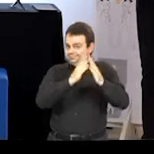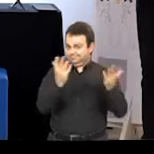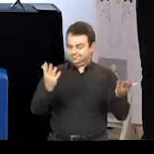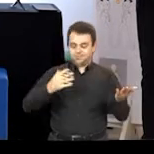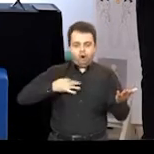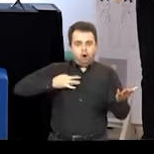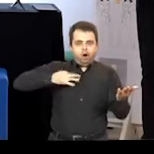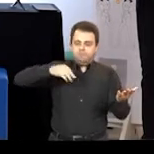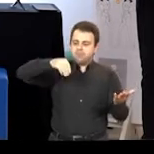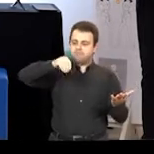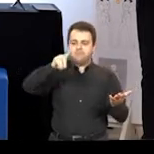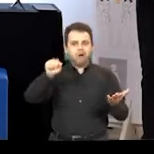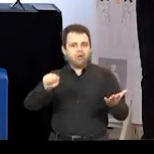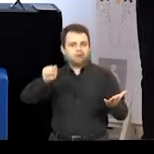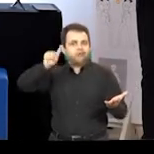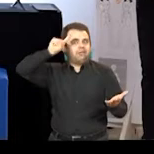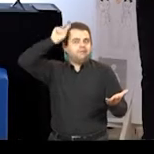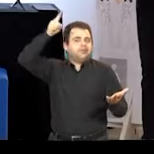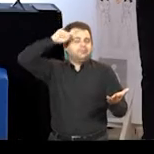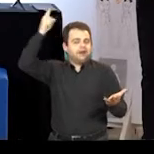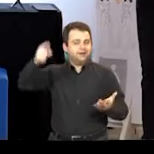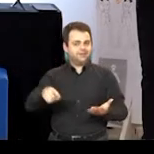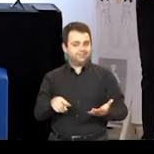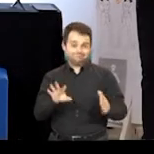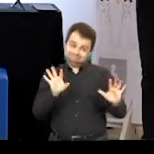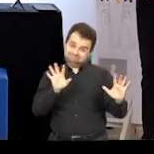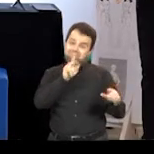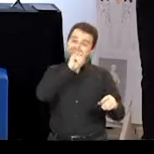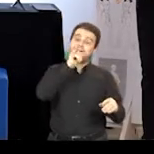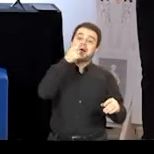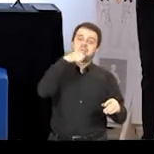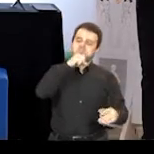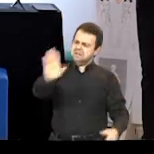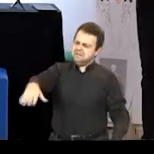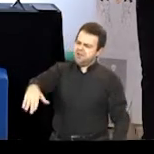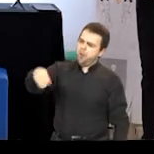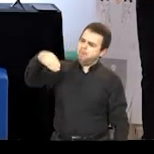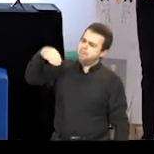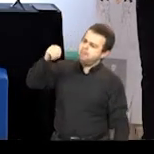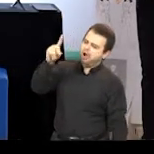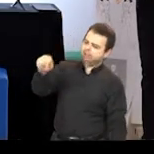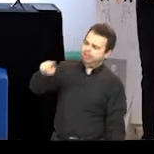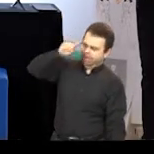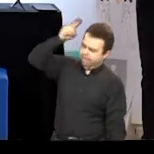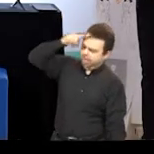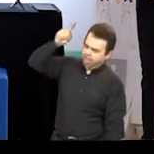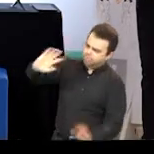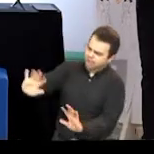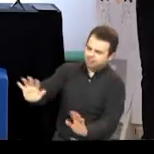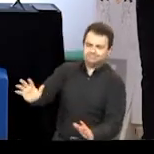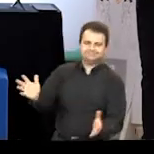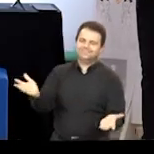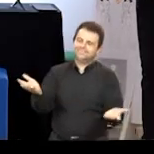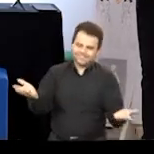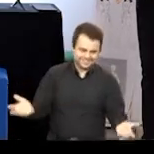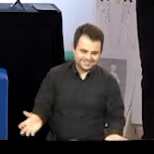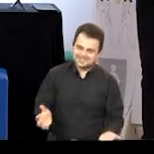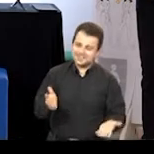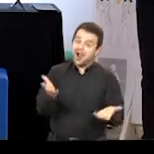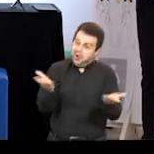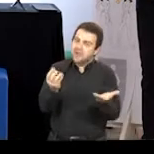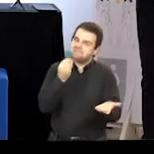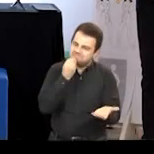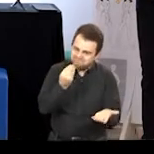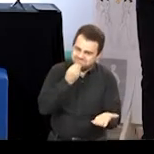inventar moda? Tenho certeza que você já ouviu essa expressão. Menino, menina, para de inventar moda. Pois é. Agora é a